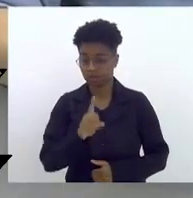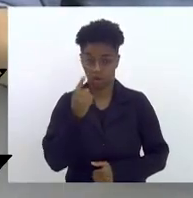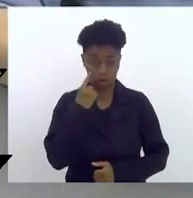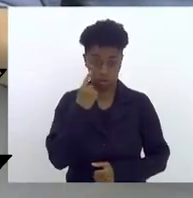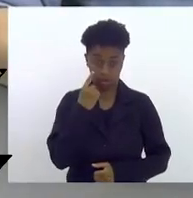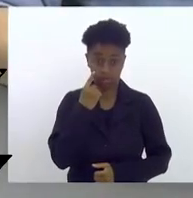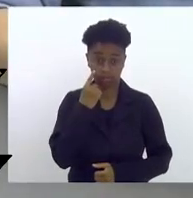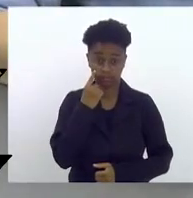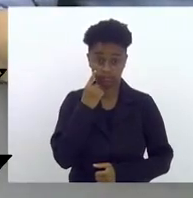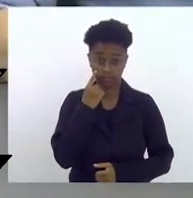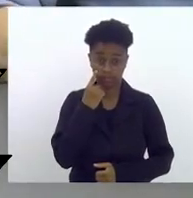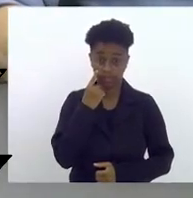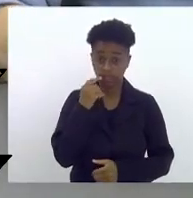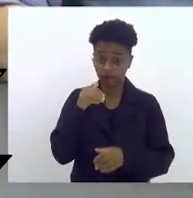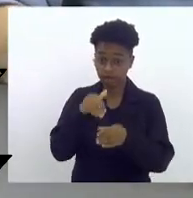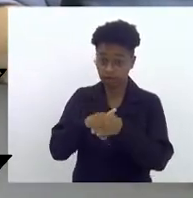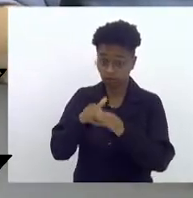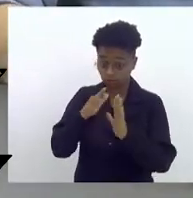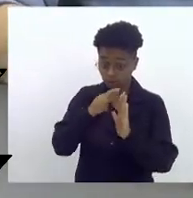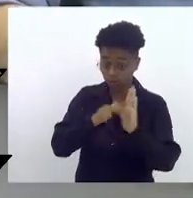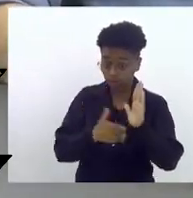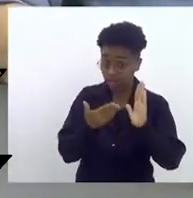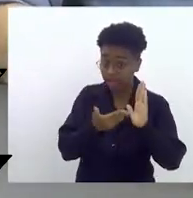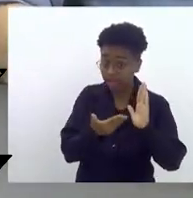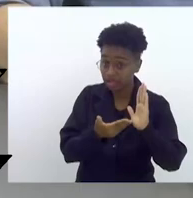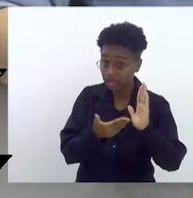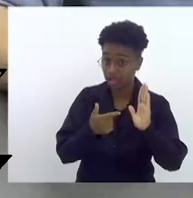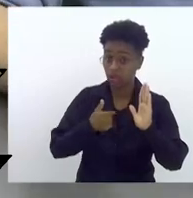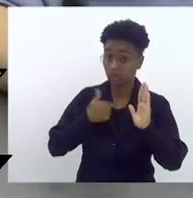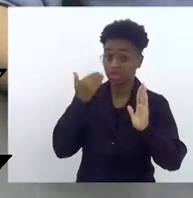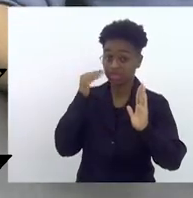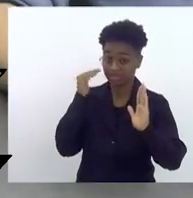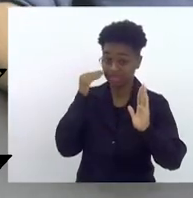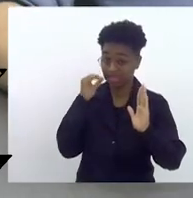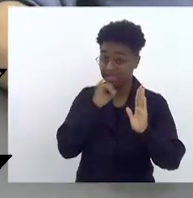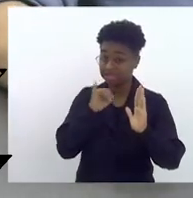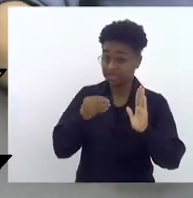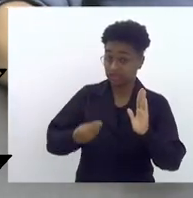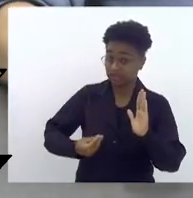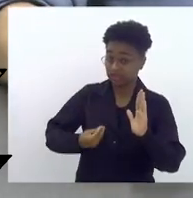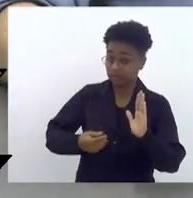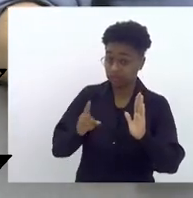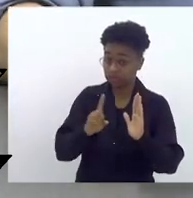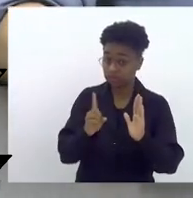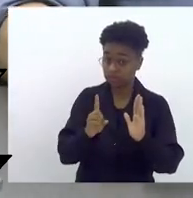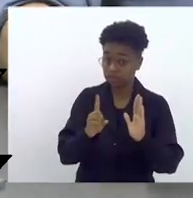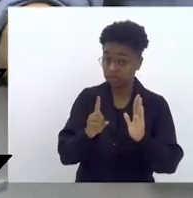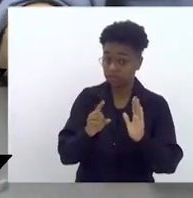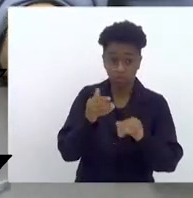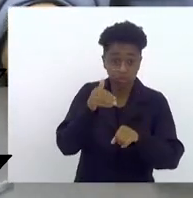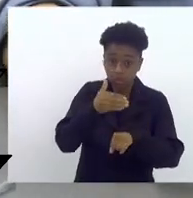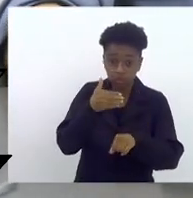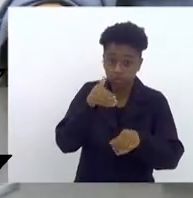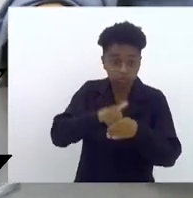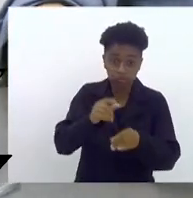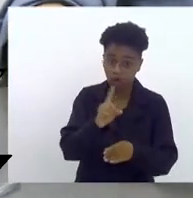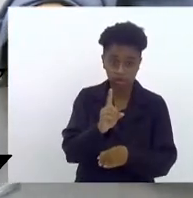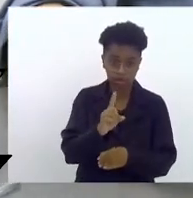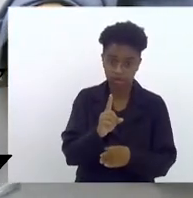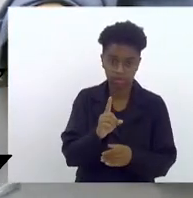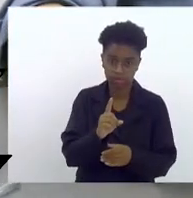o voto do relator Presidente entendo eu que quando ele não está presente ele não vota verdade